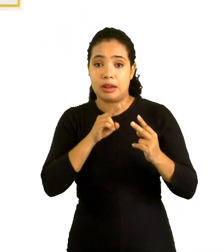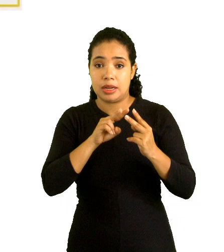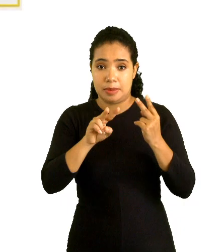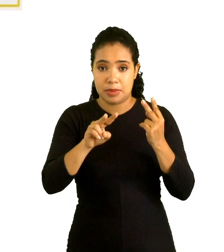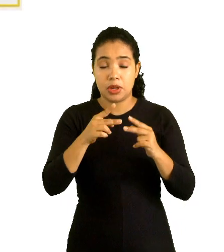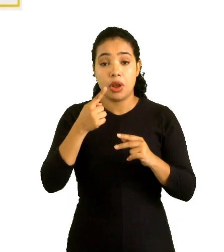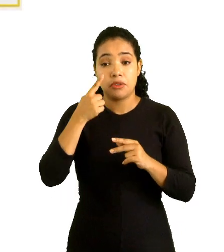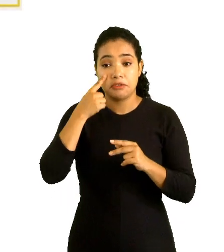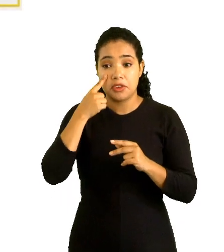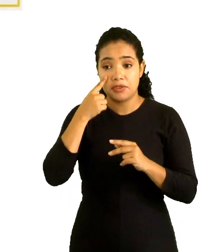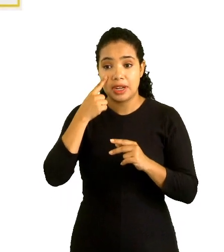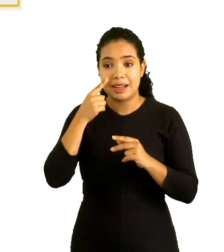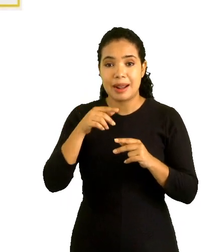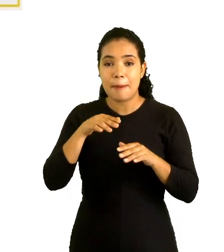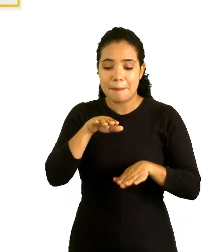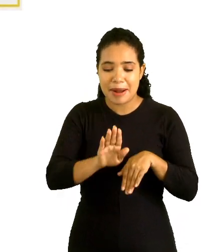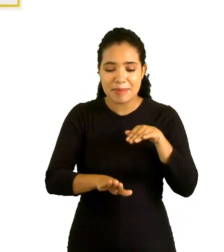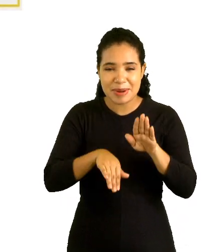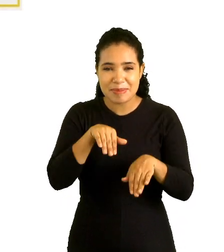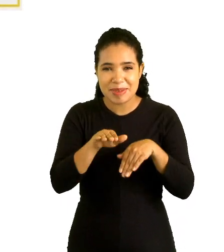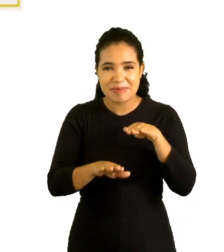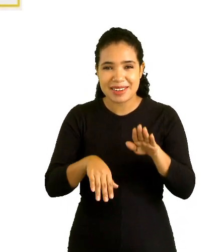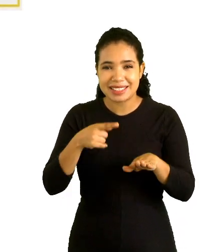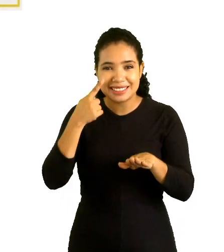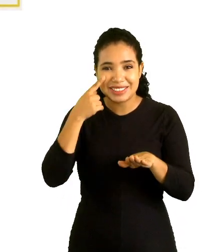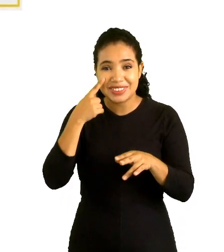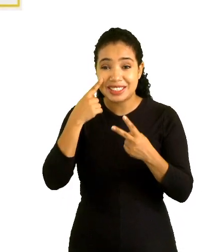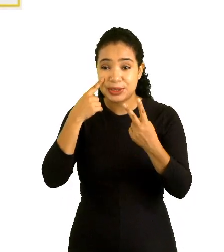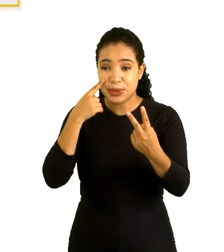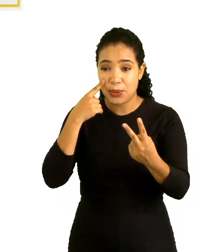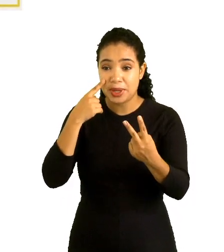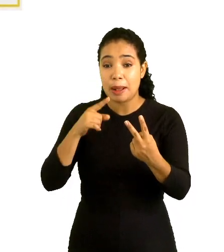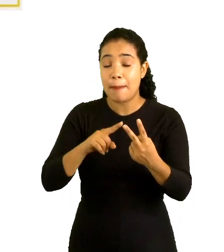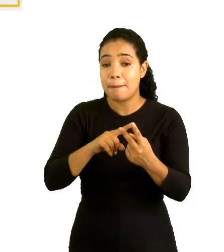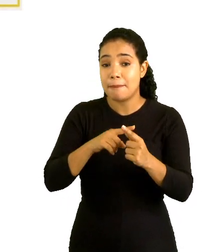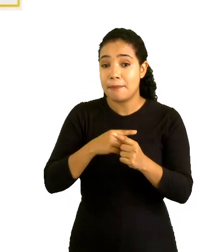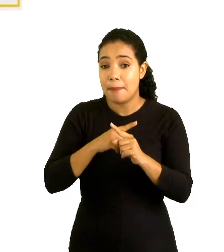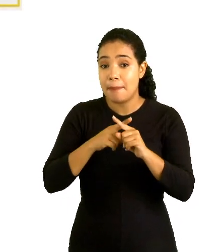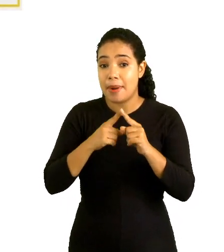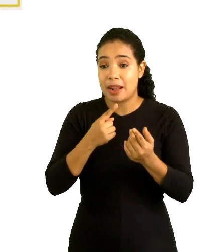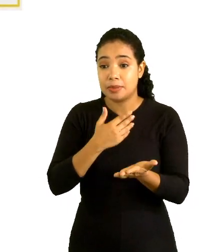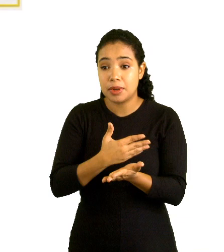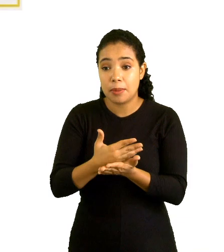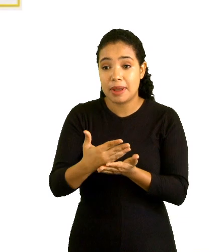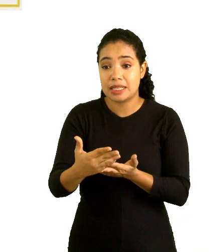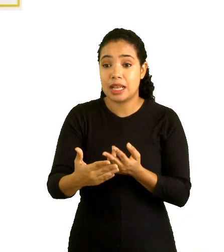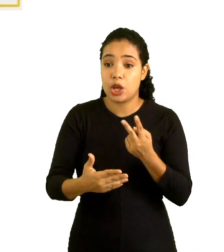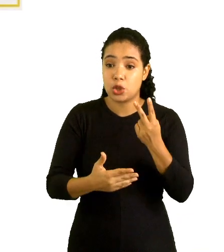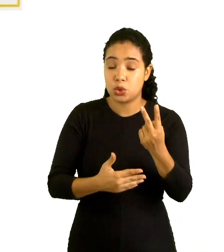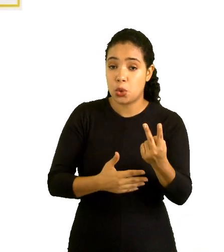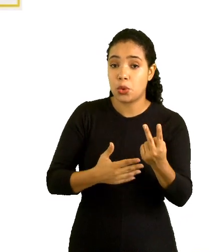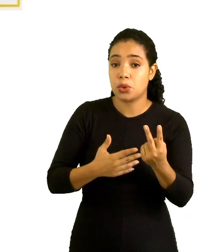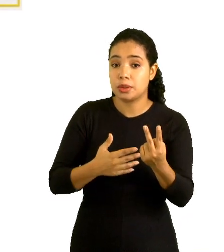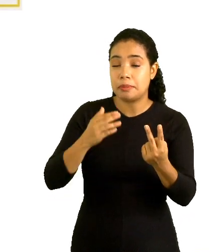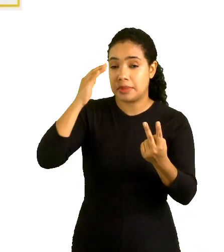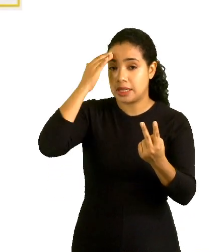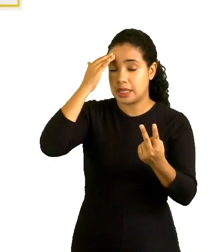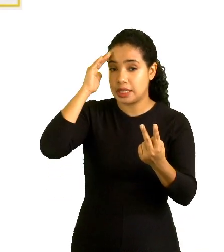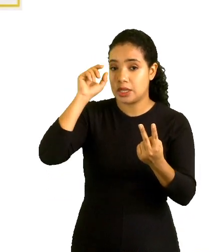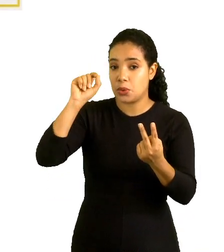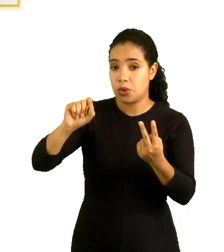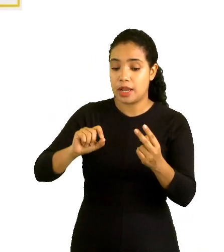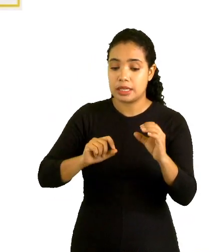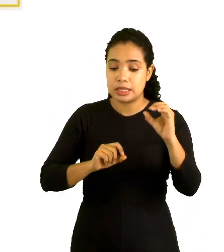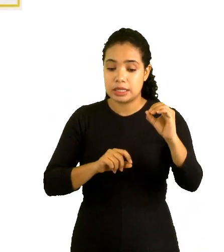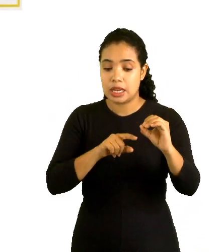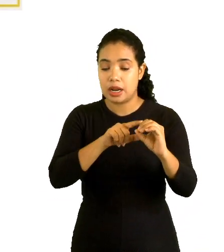aí um parzinho de sapato, que são dois. Mas para começar do dois, nós temos que entender que o